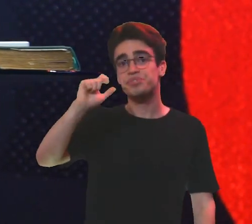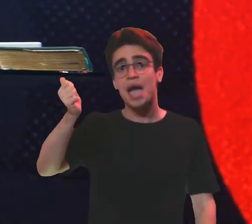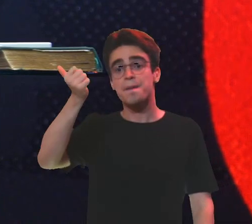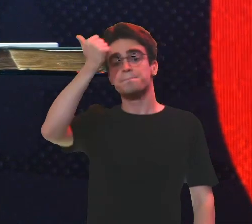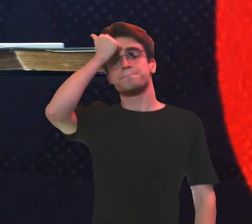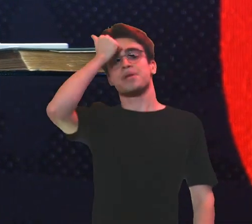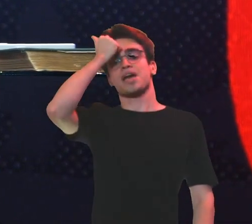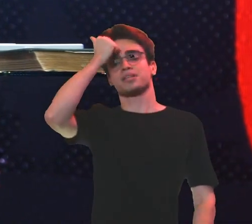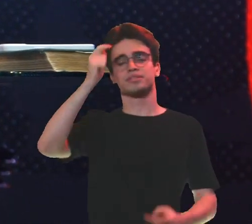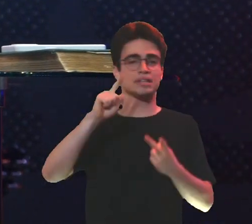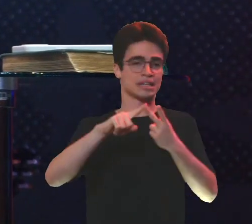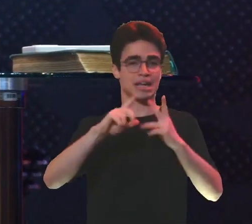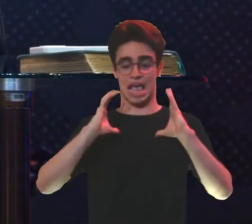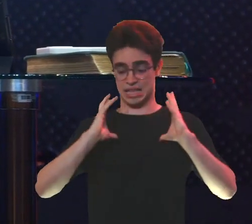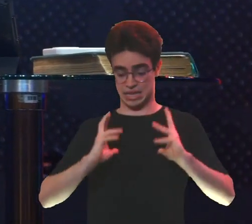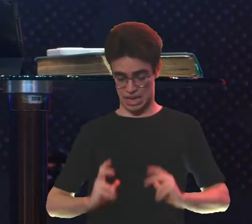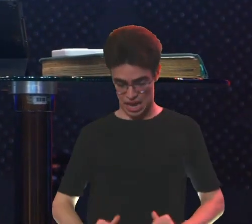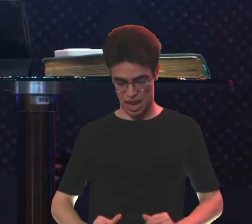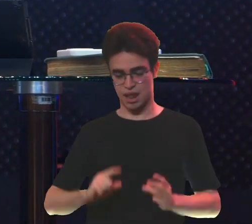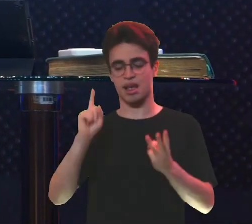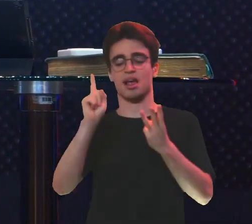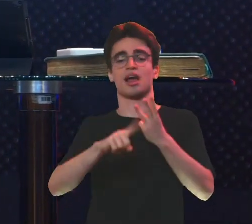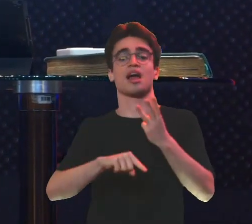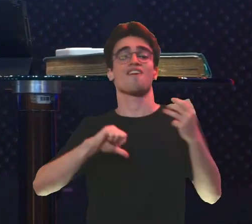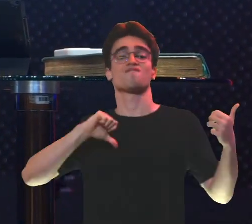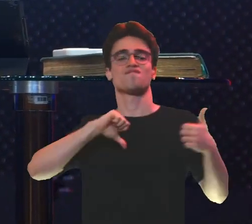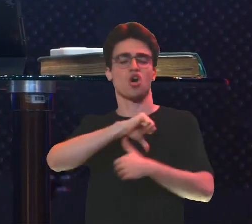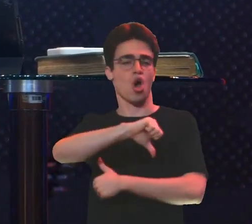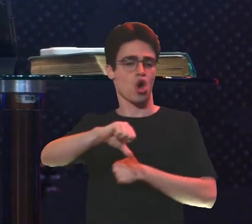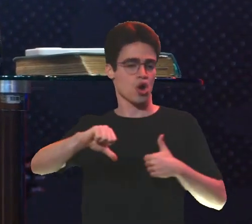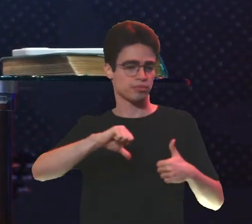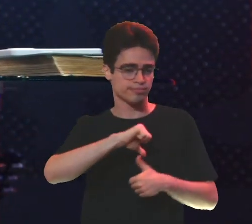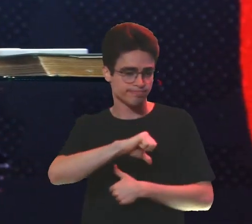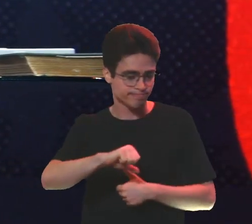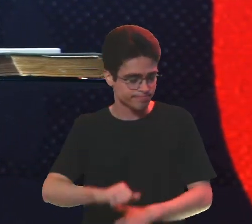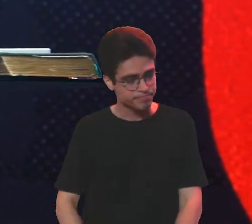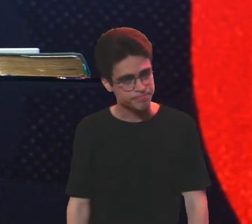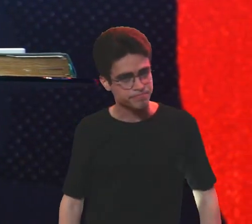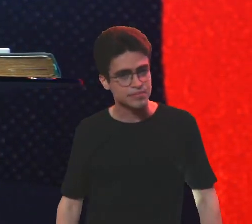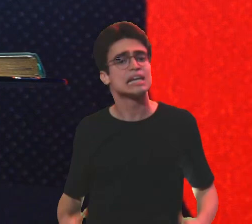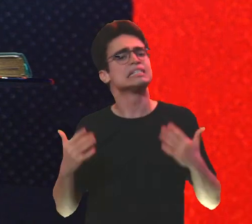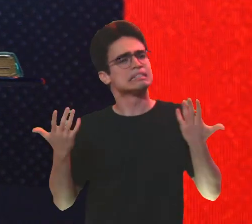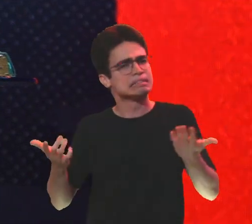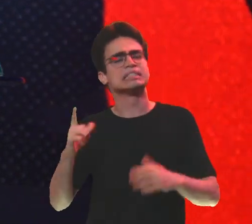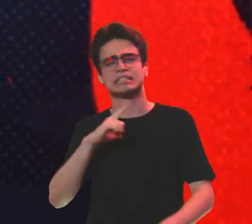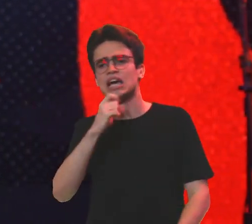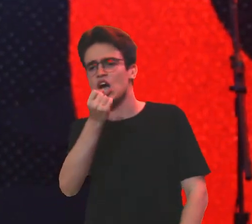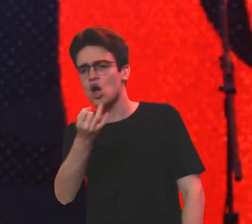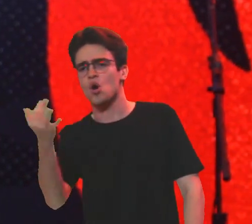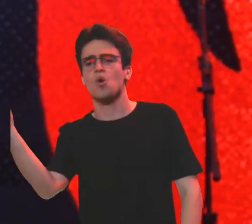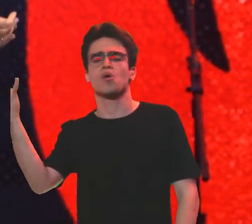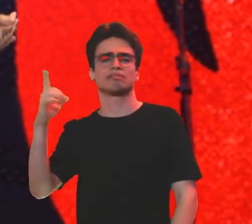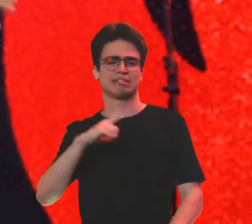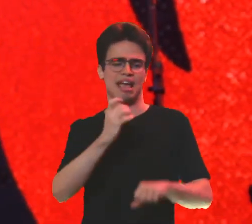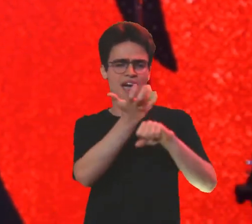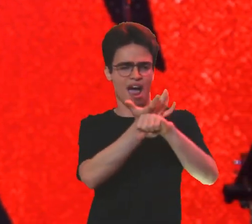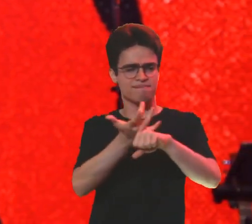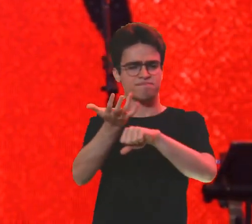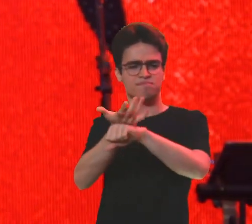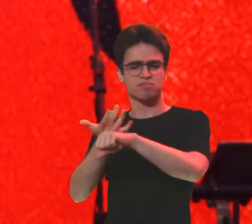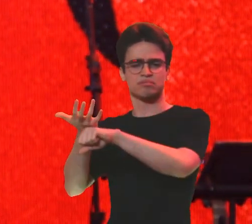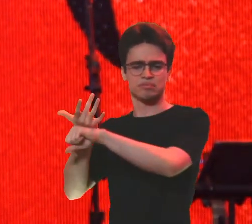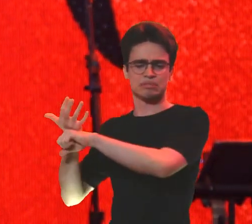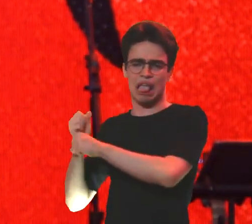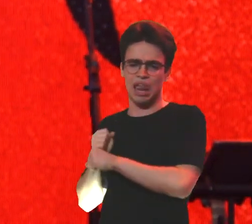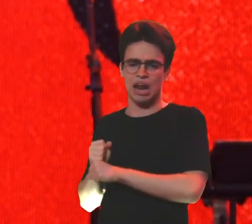arrependimento, santidade e transformação. A gente pode ver alguns avivamentos ao longo